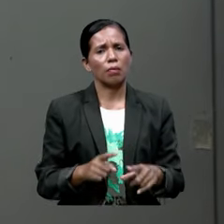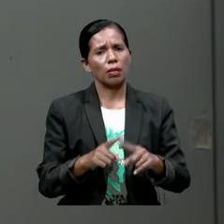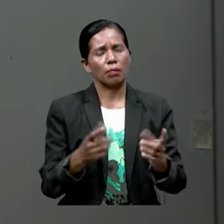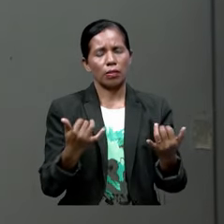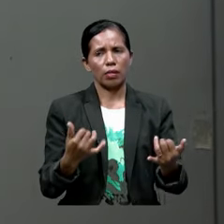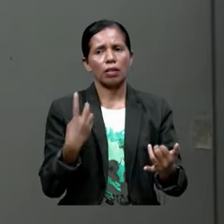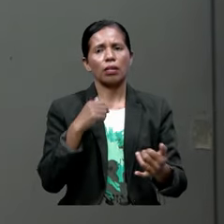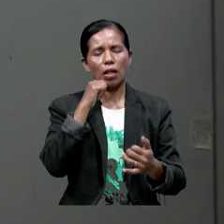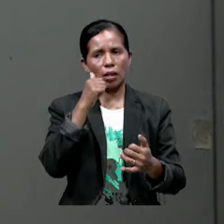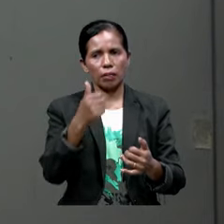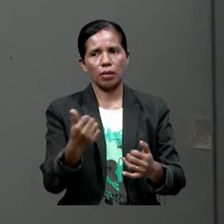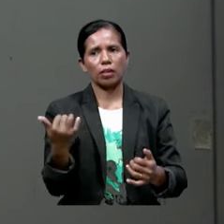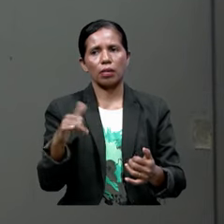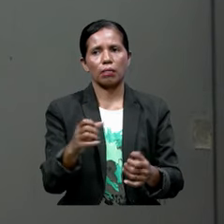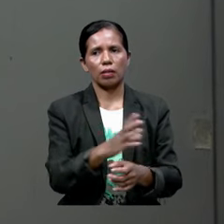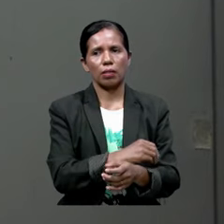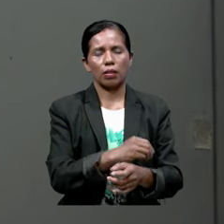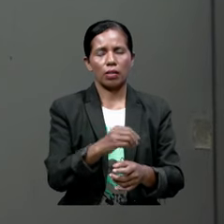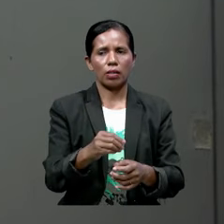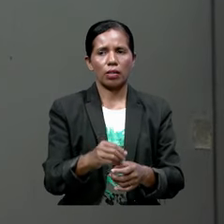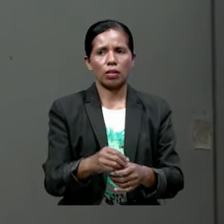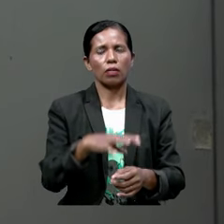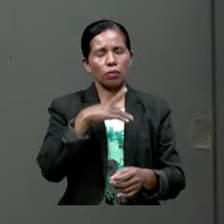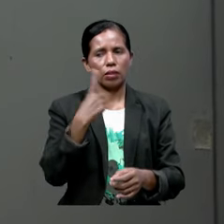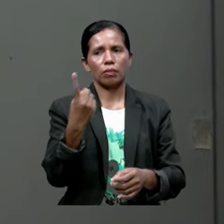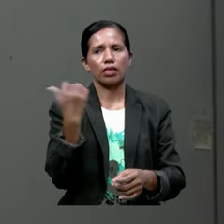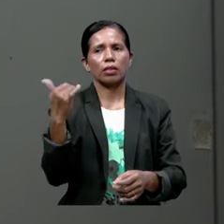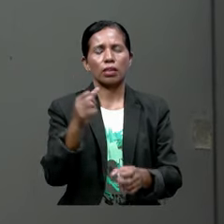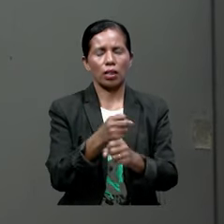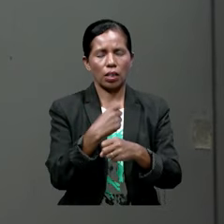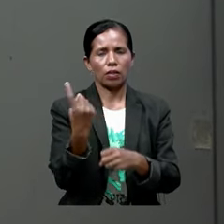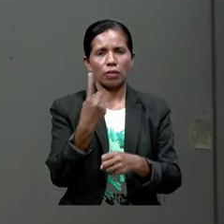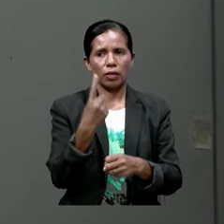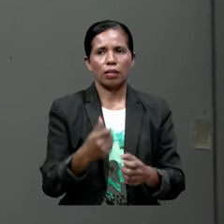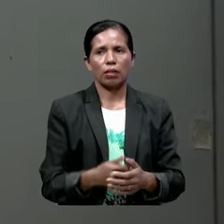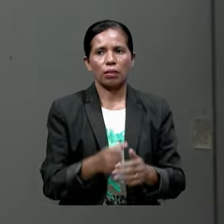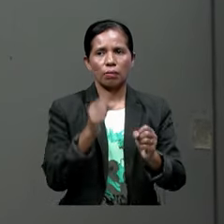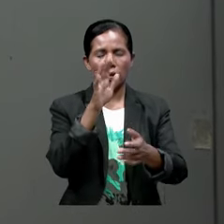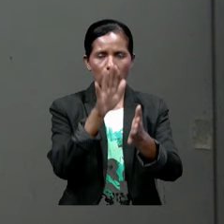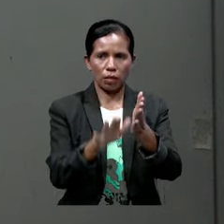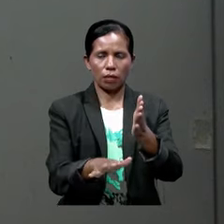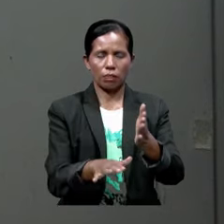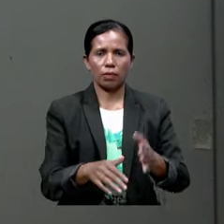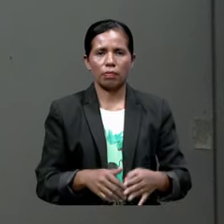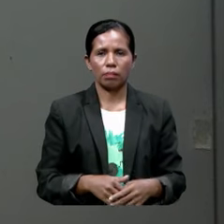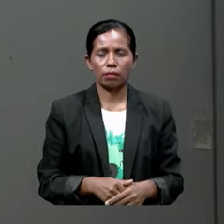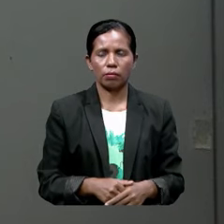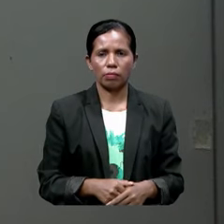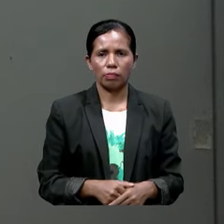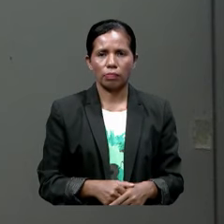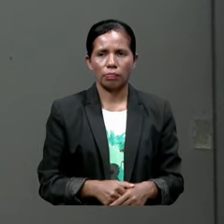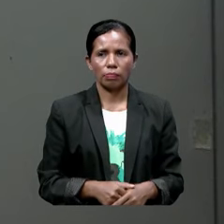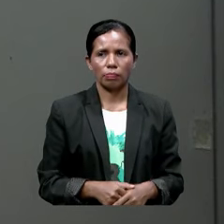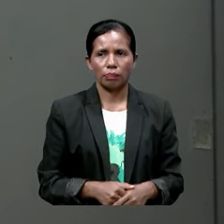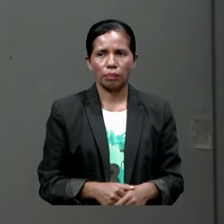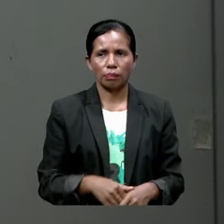desconto para avançar, avançar sir, ver salário retado. Mas vê, quando for na fati, sir, halo halo ansenir para ver há menos foi. Diretor garante o